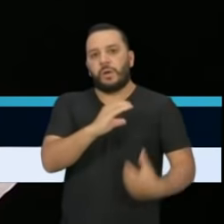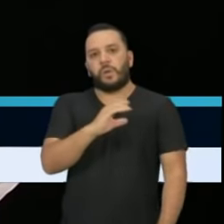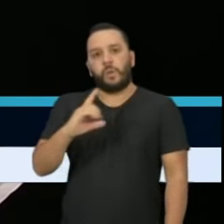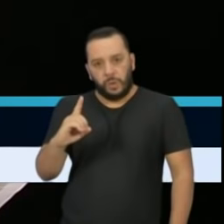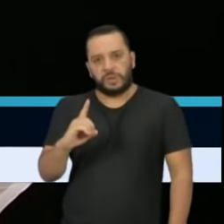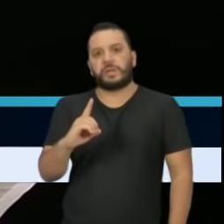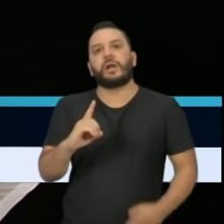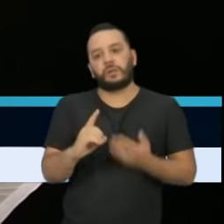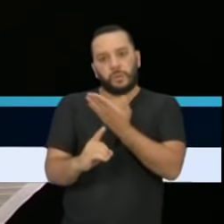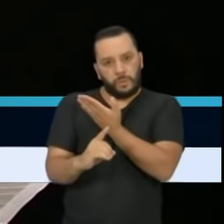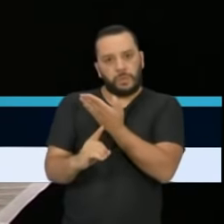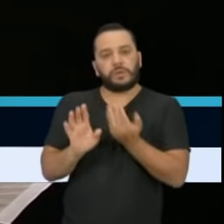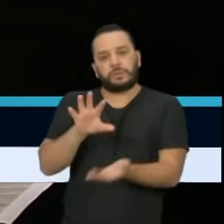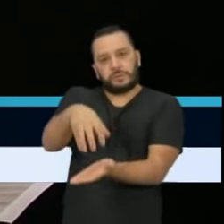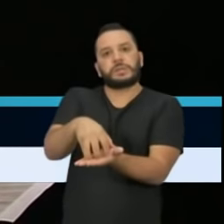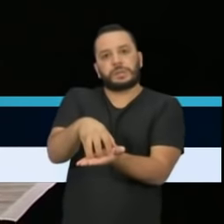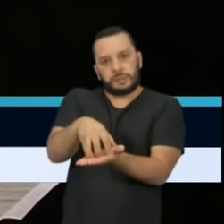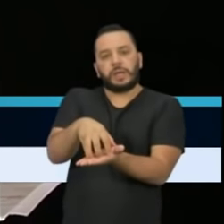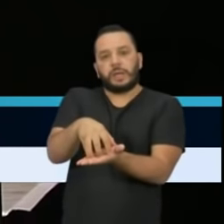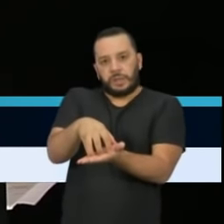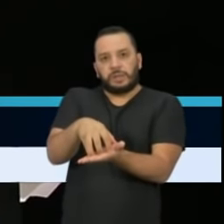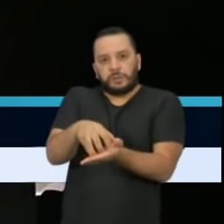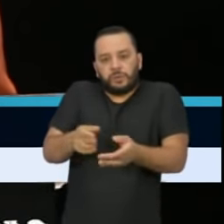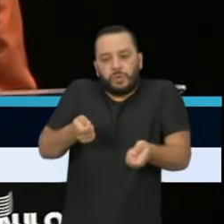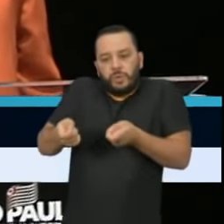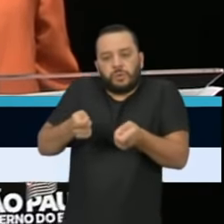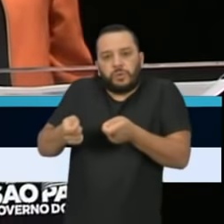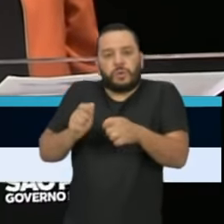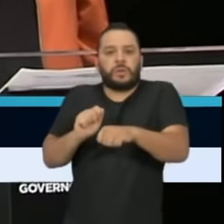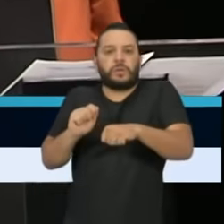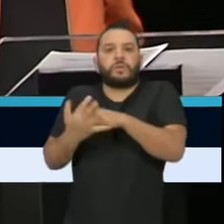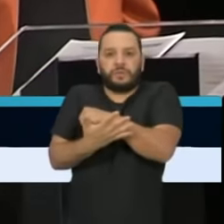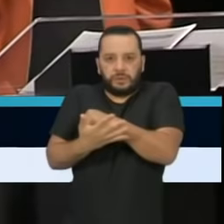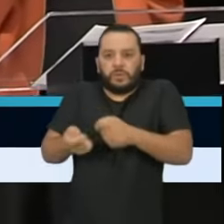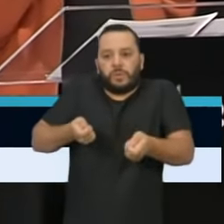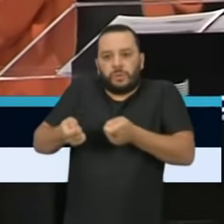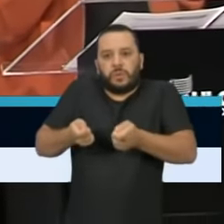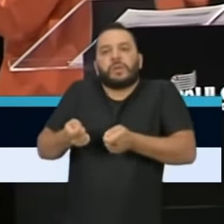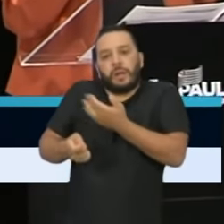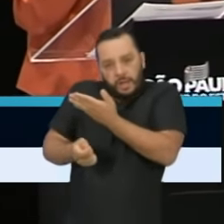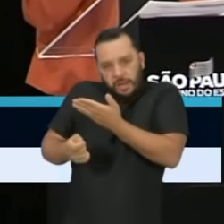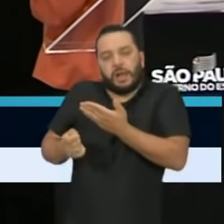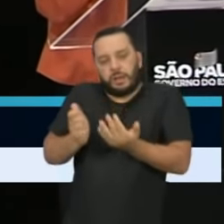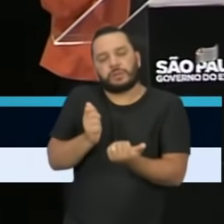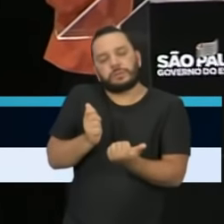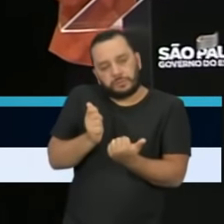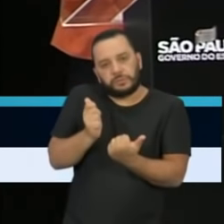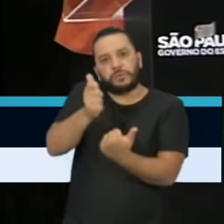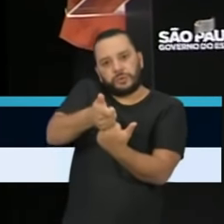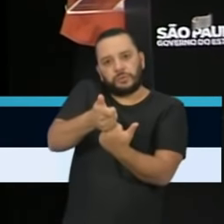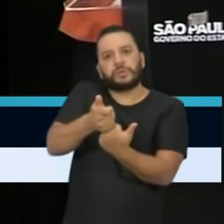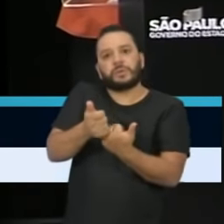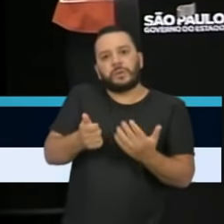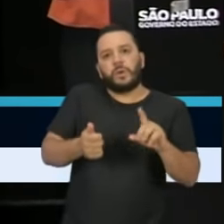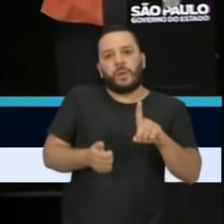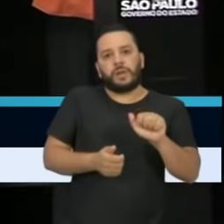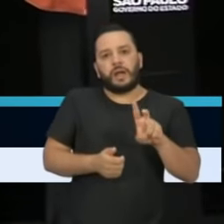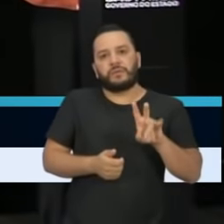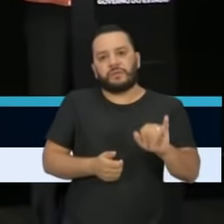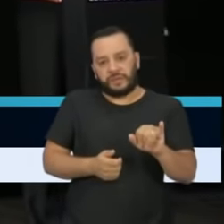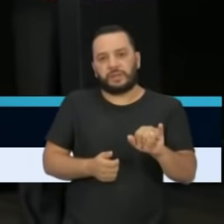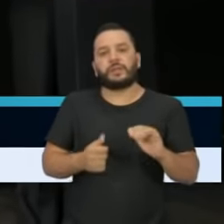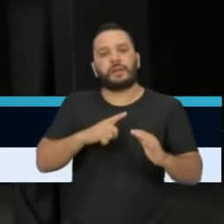coordenadora do Centro de Contingência do Covid-19, em substituição ao doutor Davi Wippe, que está nos assistindo